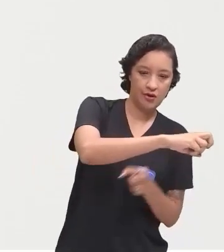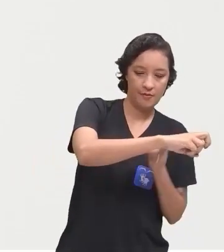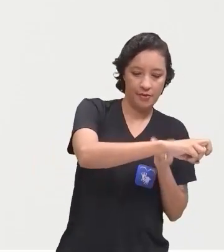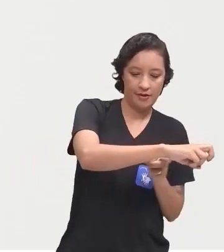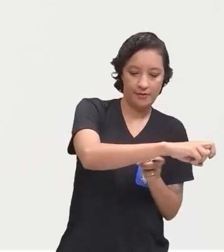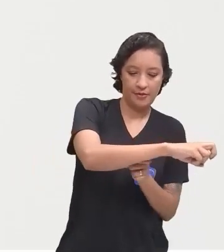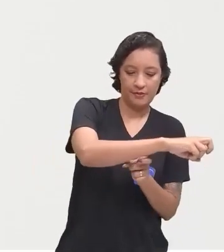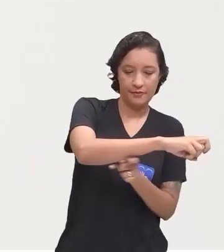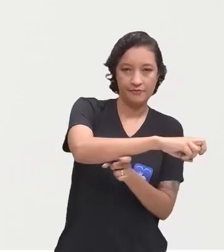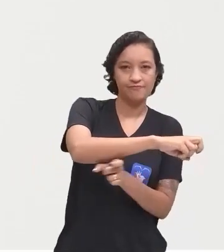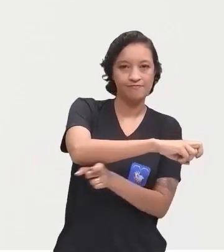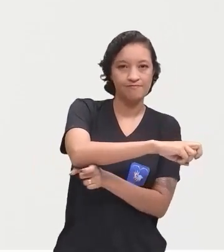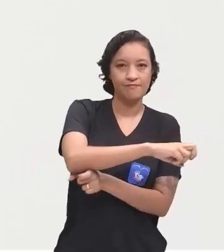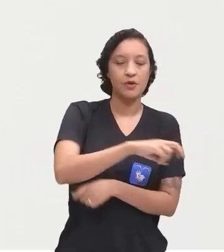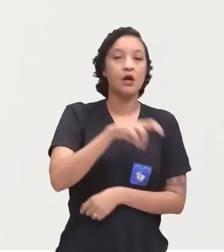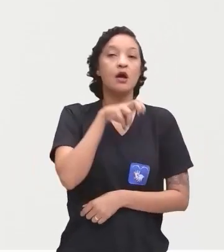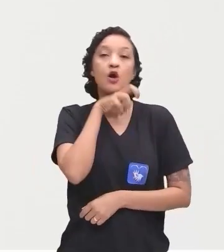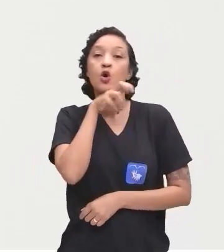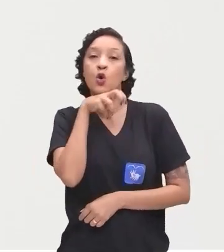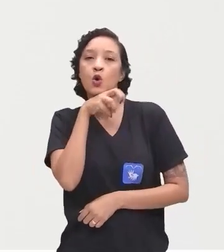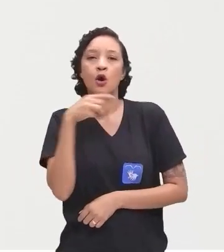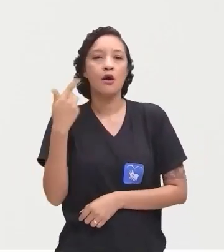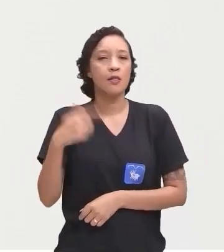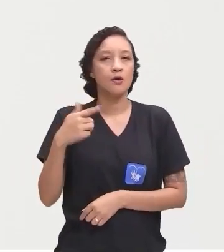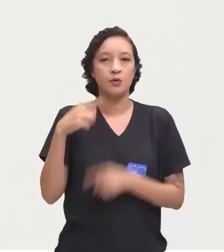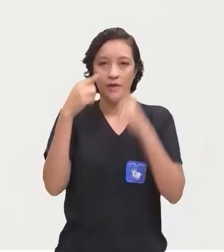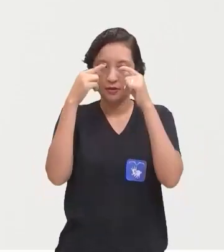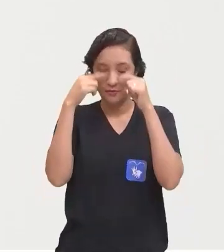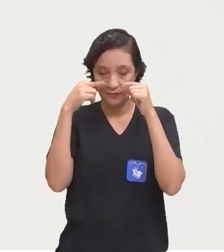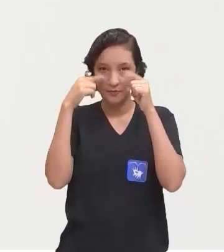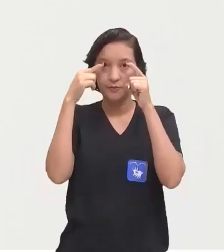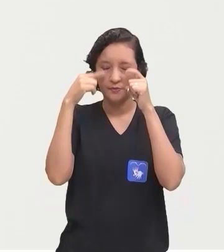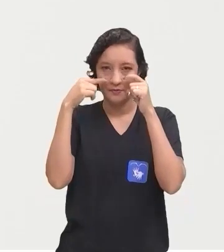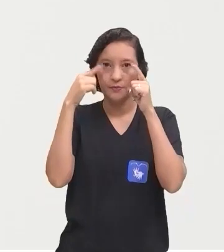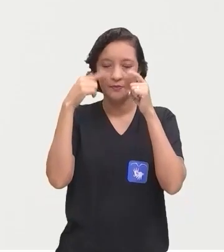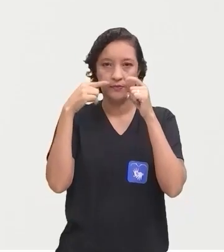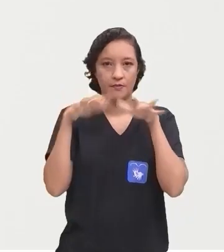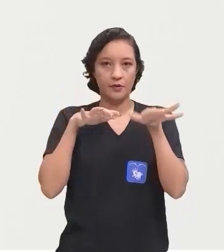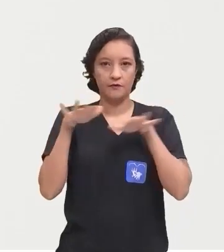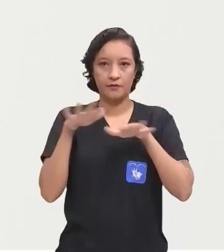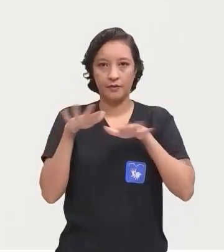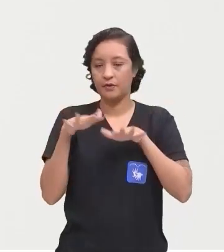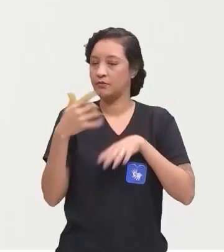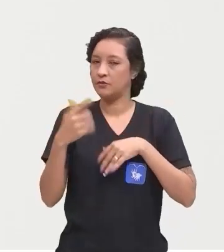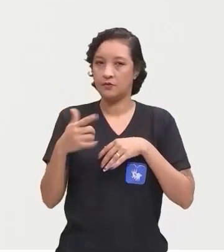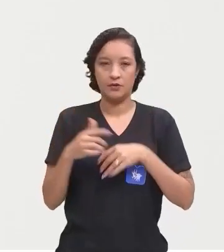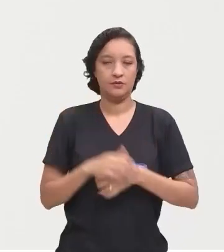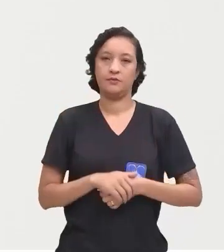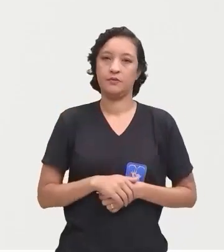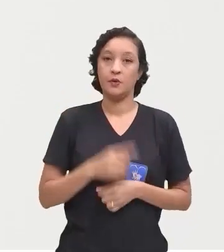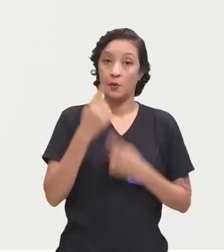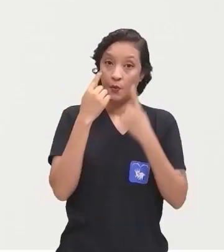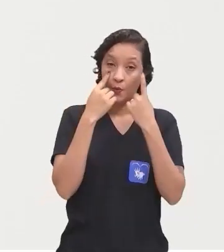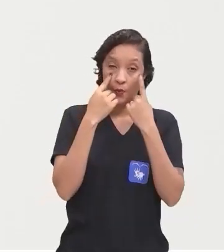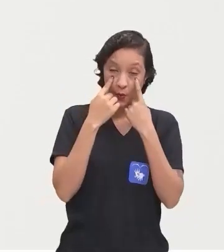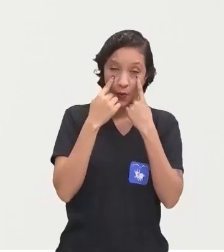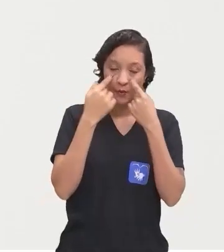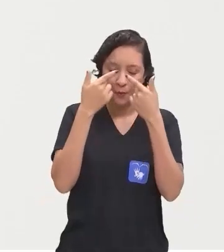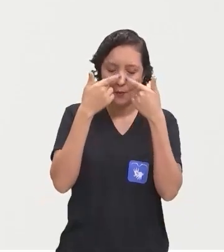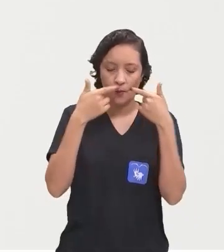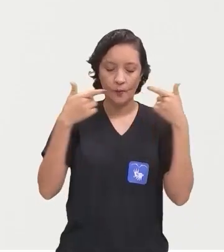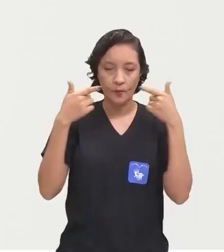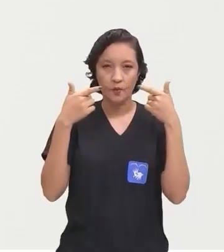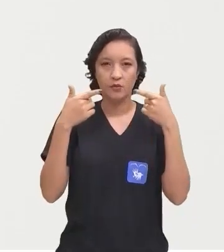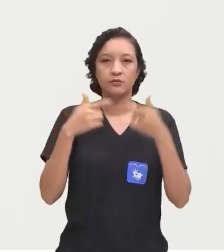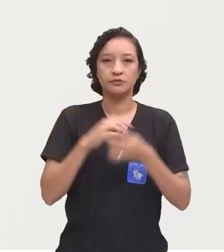As cobras não possuem pálpebras móveis. Os olhos são cobertos por uma membrana transparente. Em